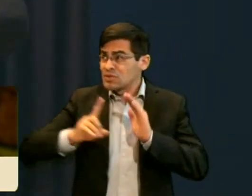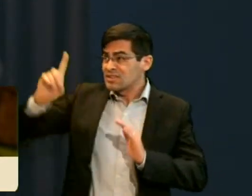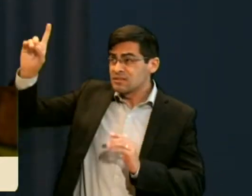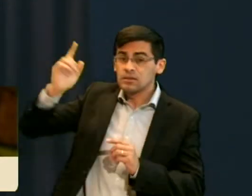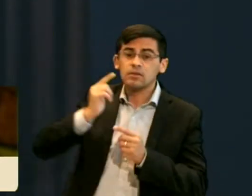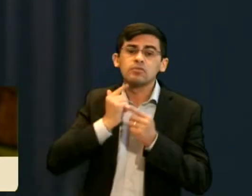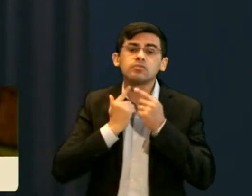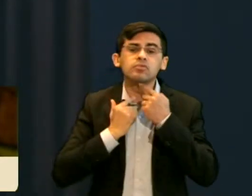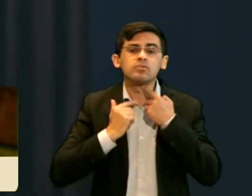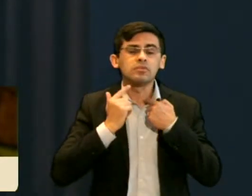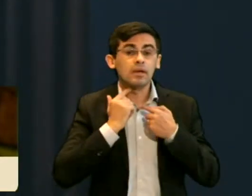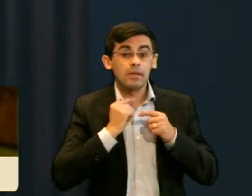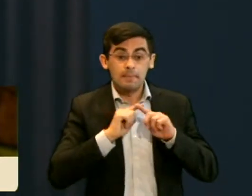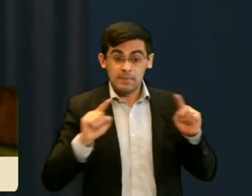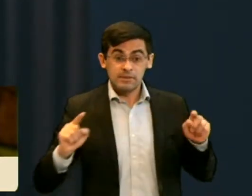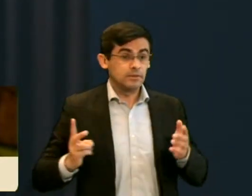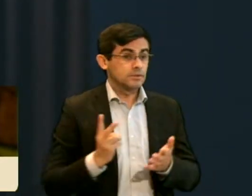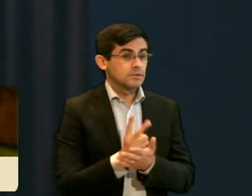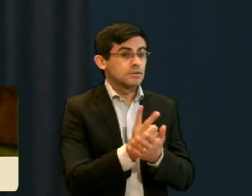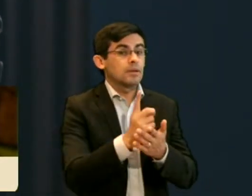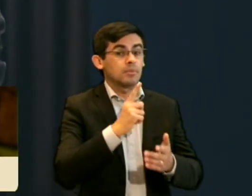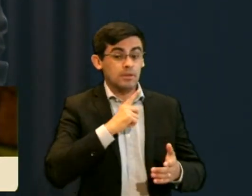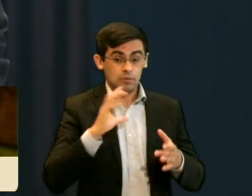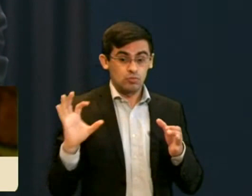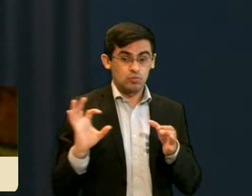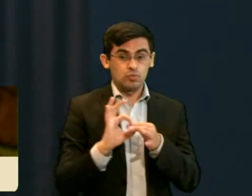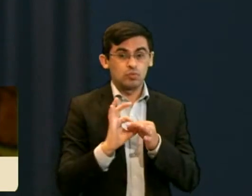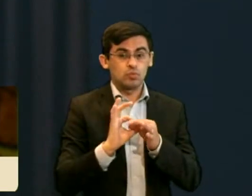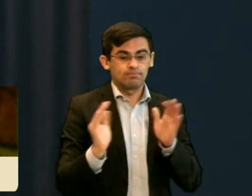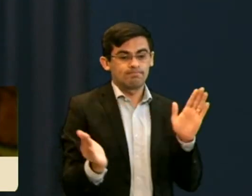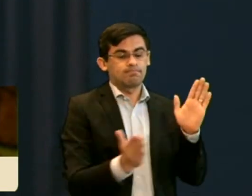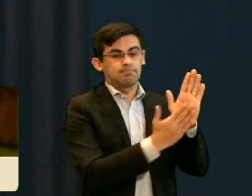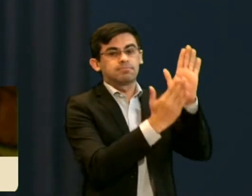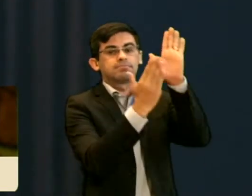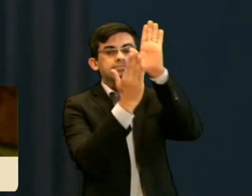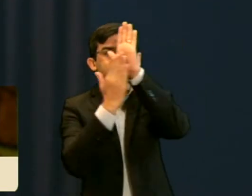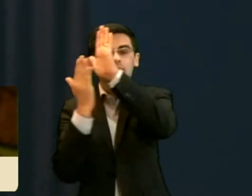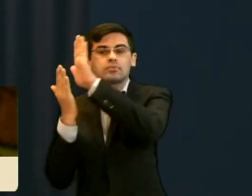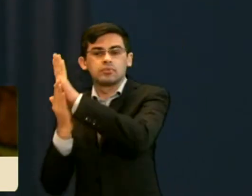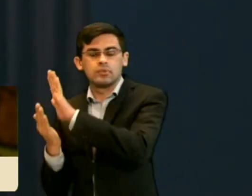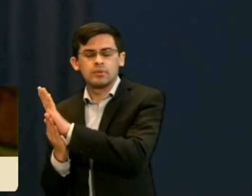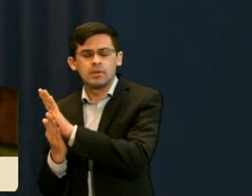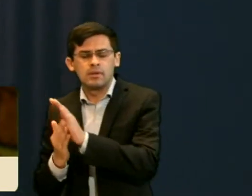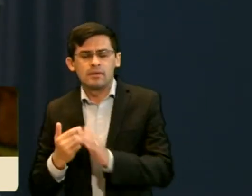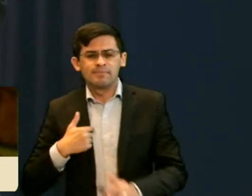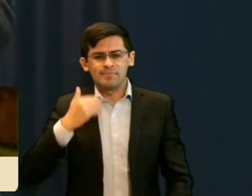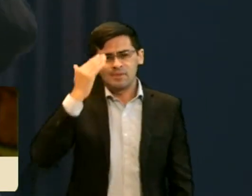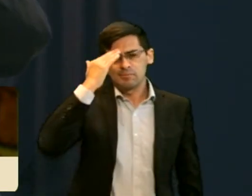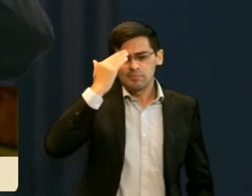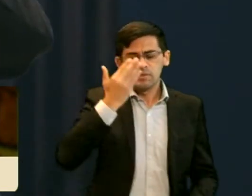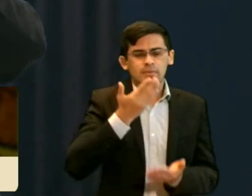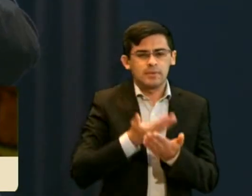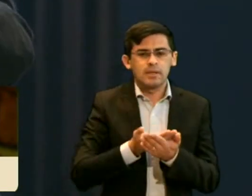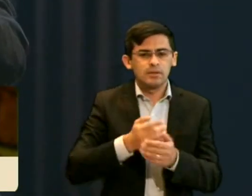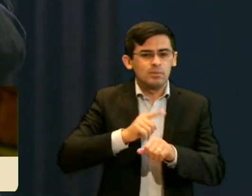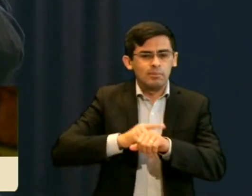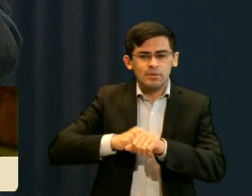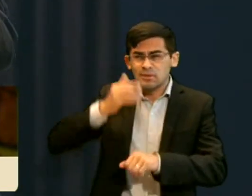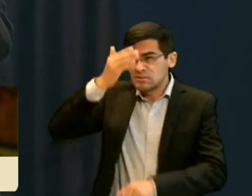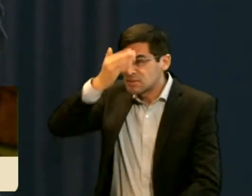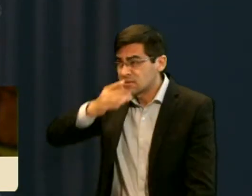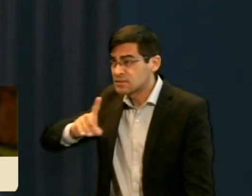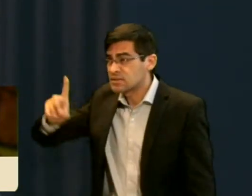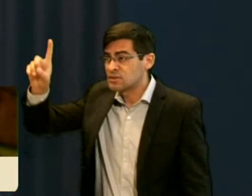é permeado de louvores. E eu creio que quando estamos na presença do Senhor, Deus